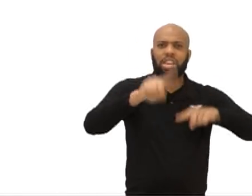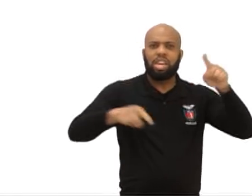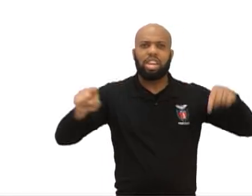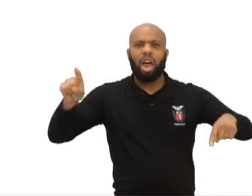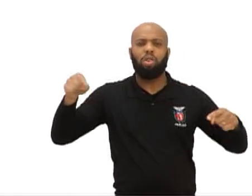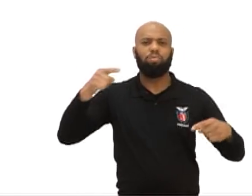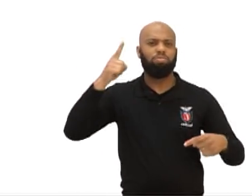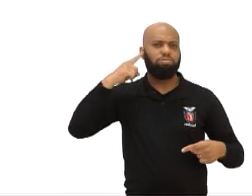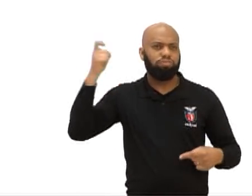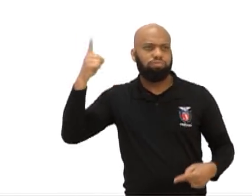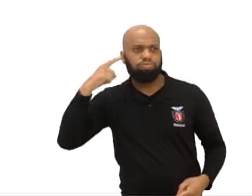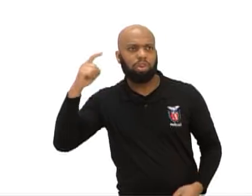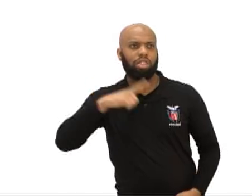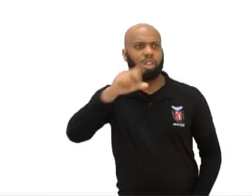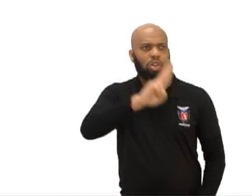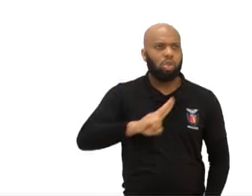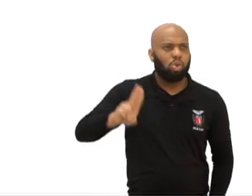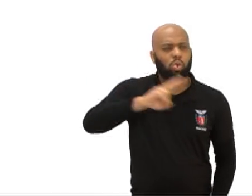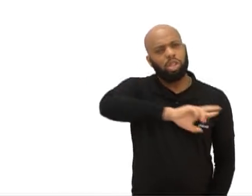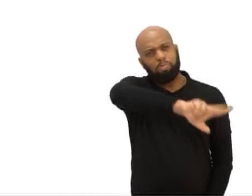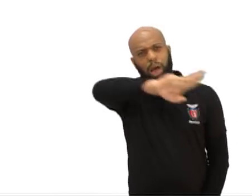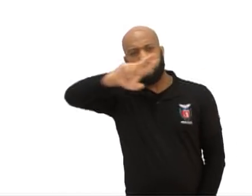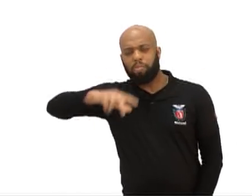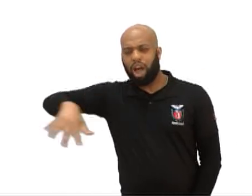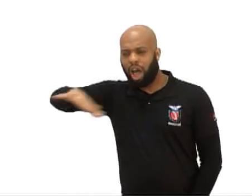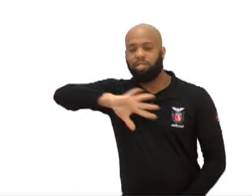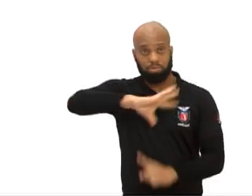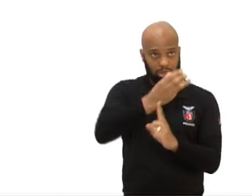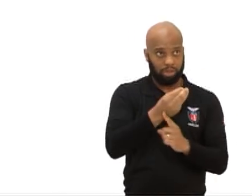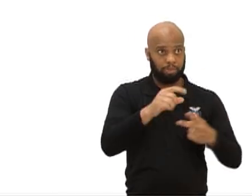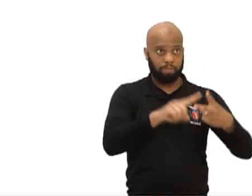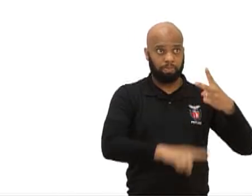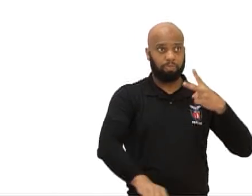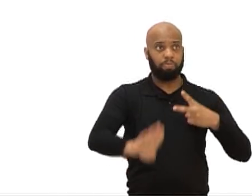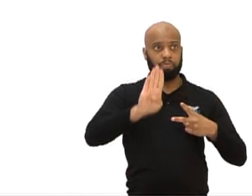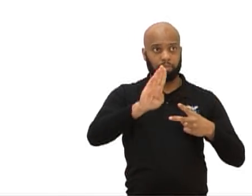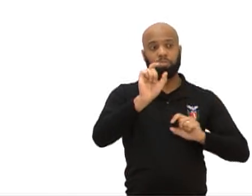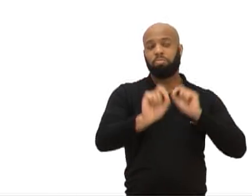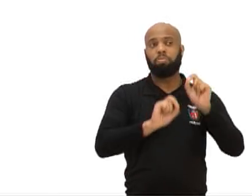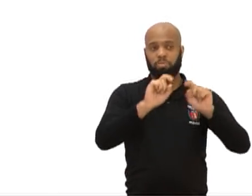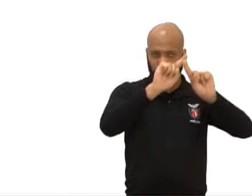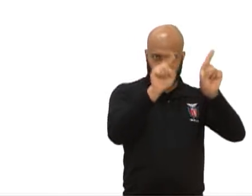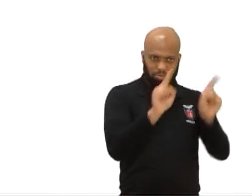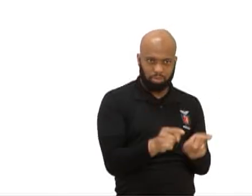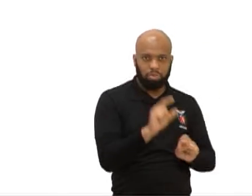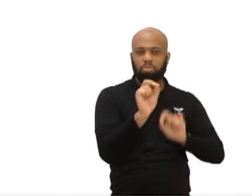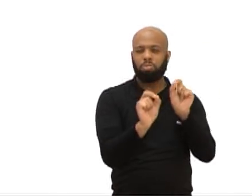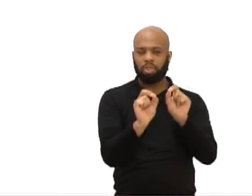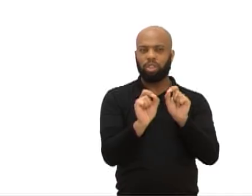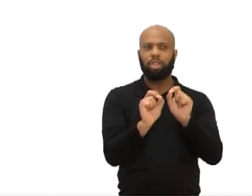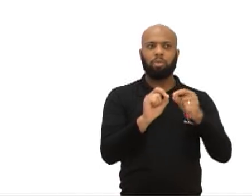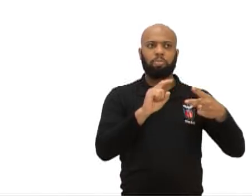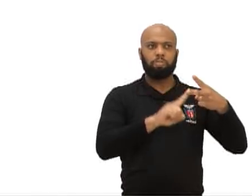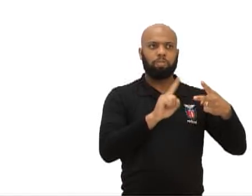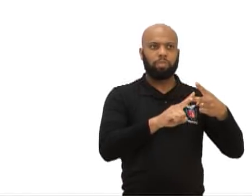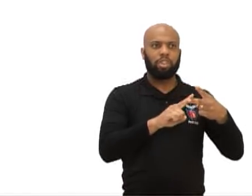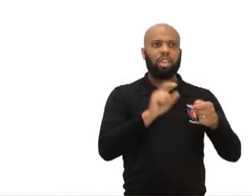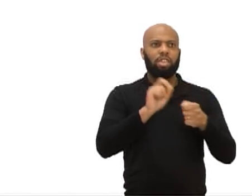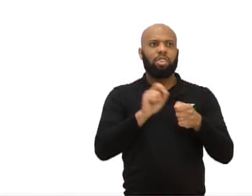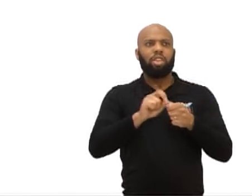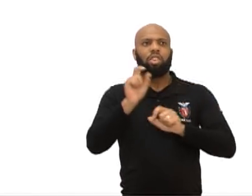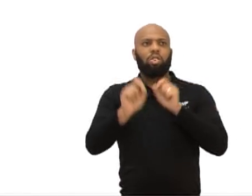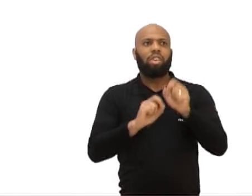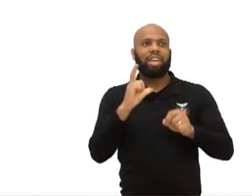o material sonoro utilizado em diferentes produções artísticas. E segunda alternativa,